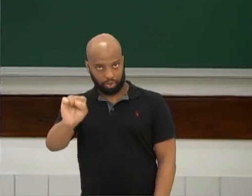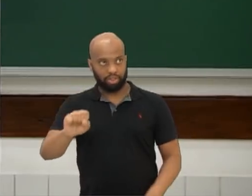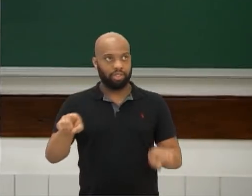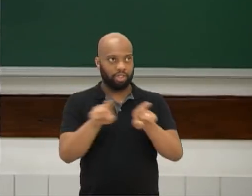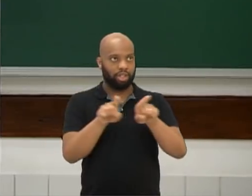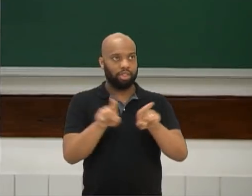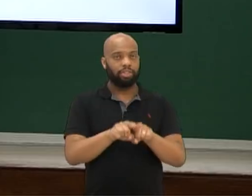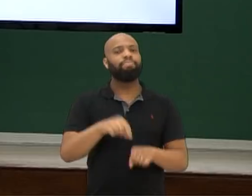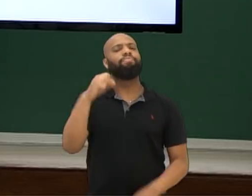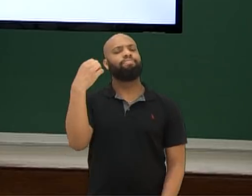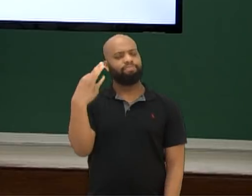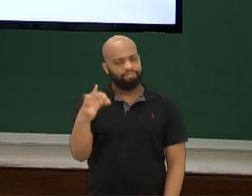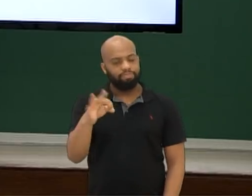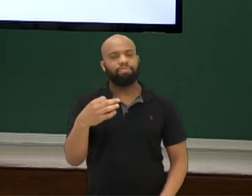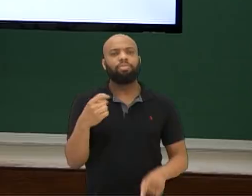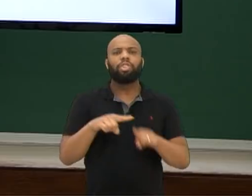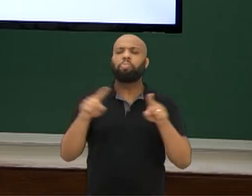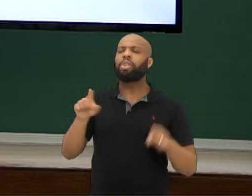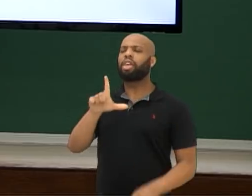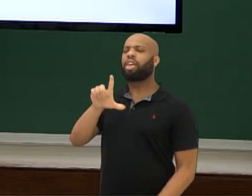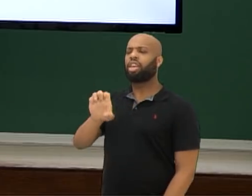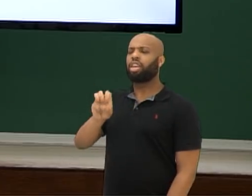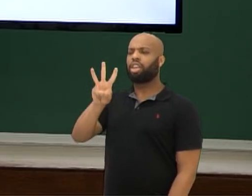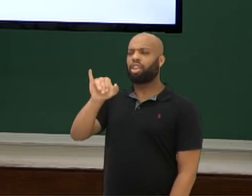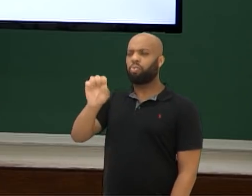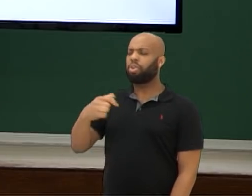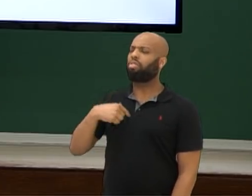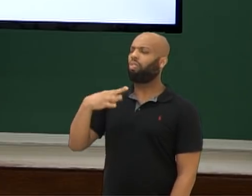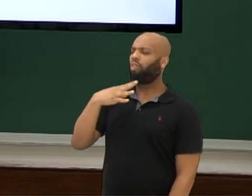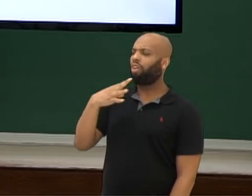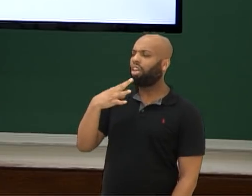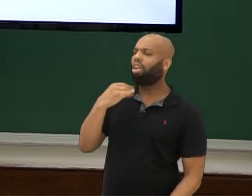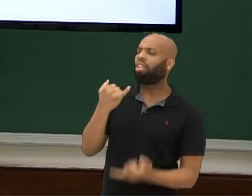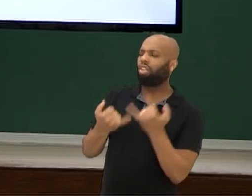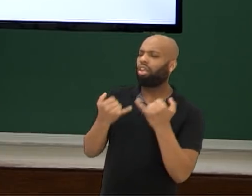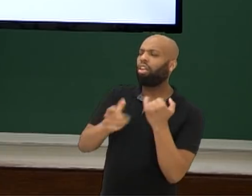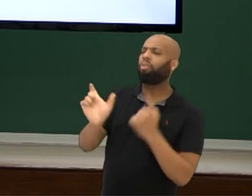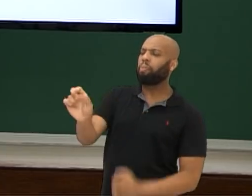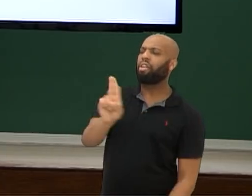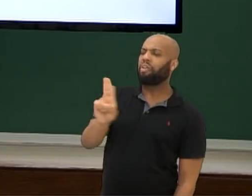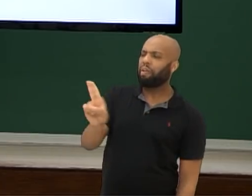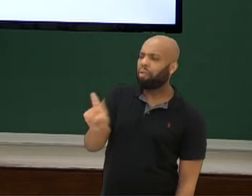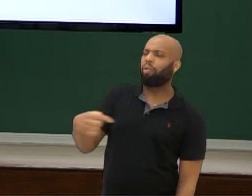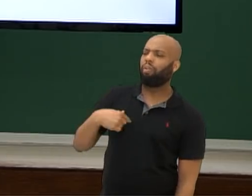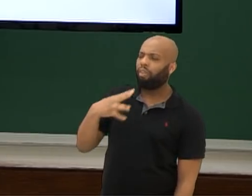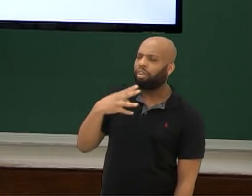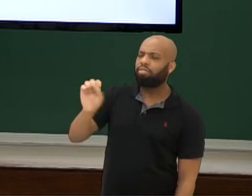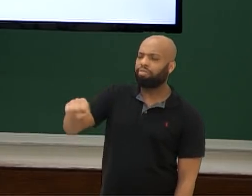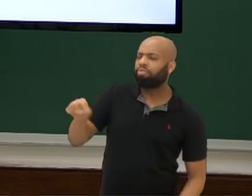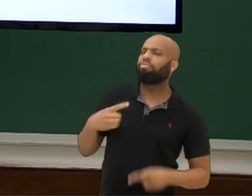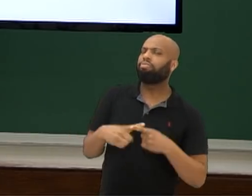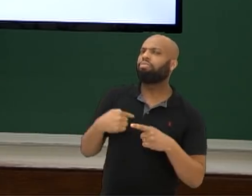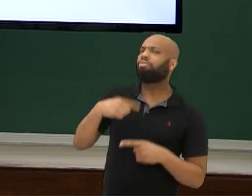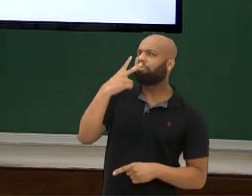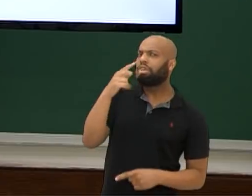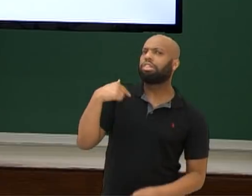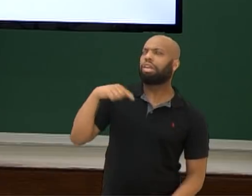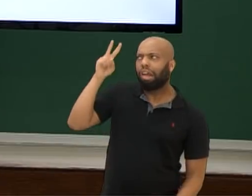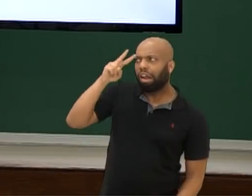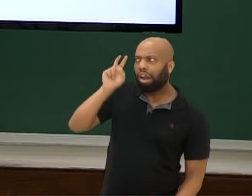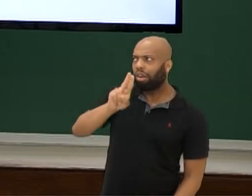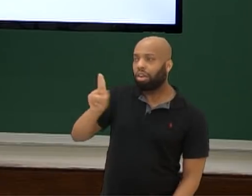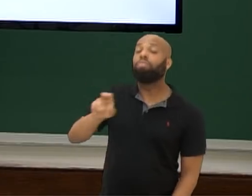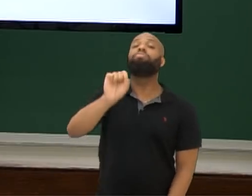pessoal? Nossa, professor, esse nome não me é muito desconhecido, não. Acho que eu lembro desse